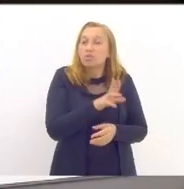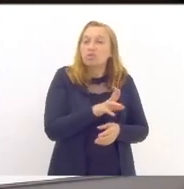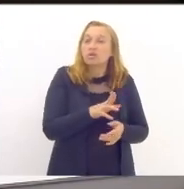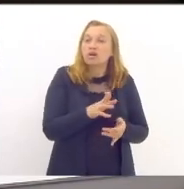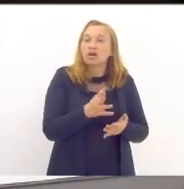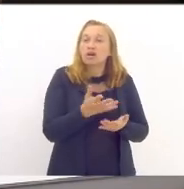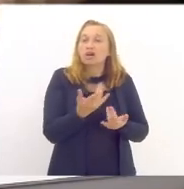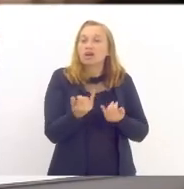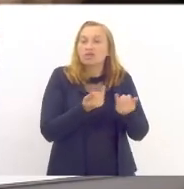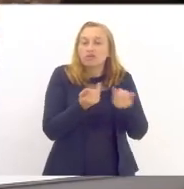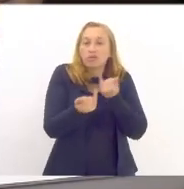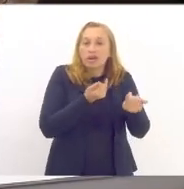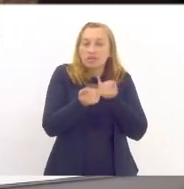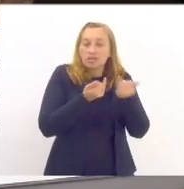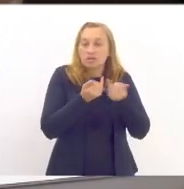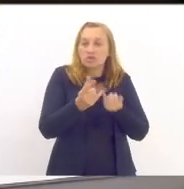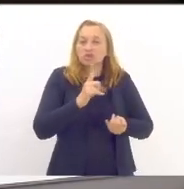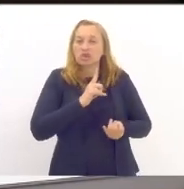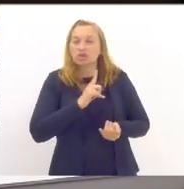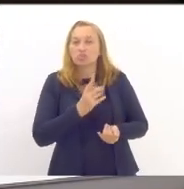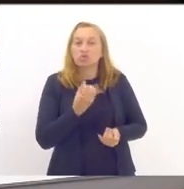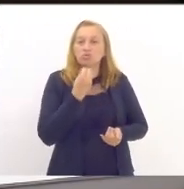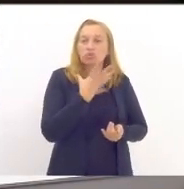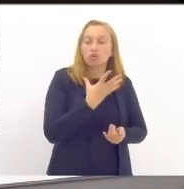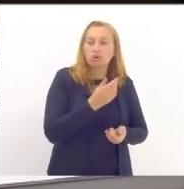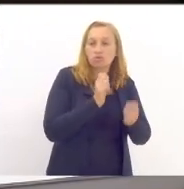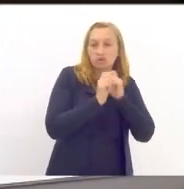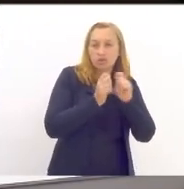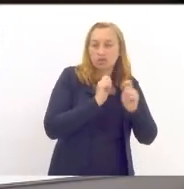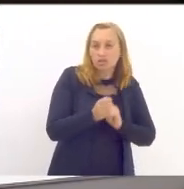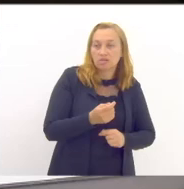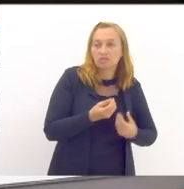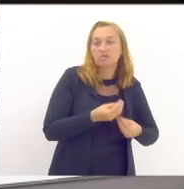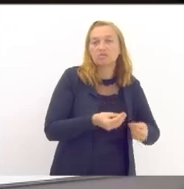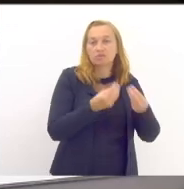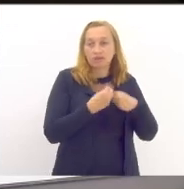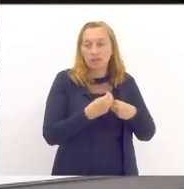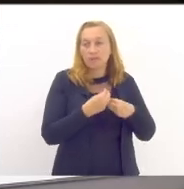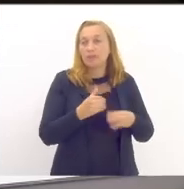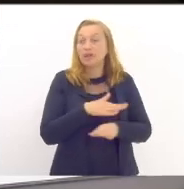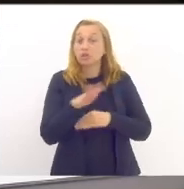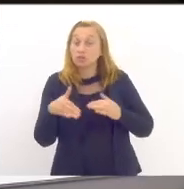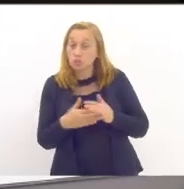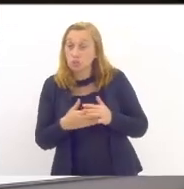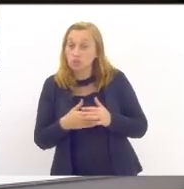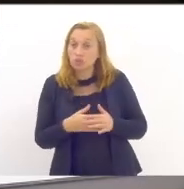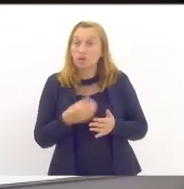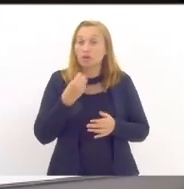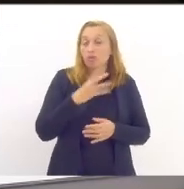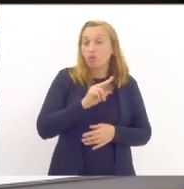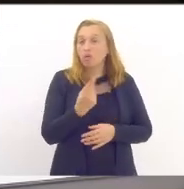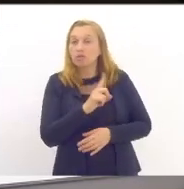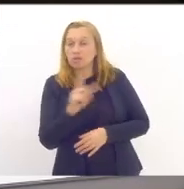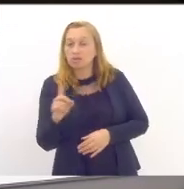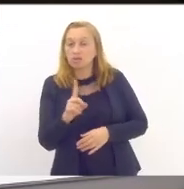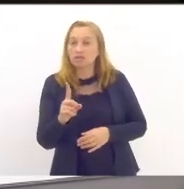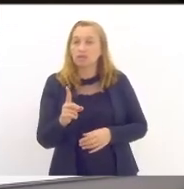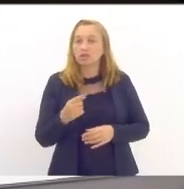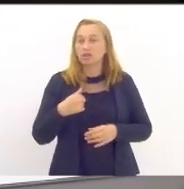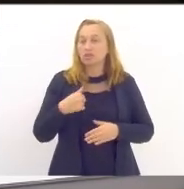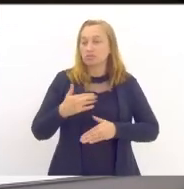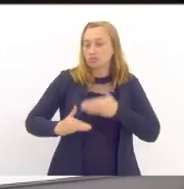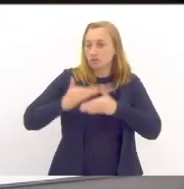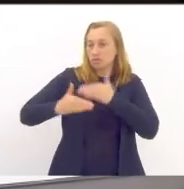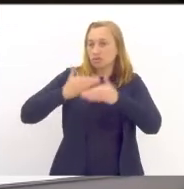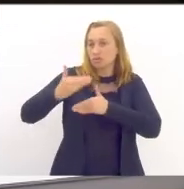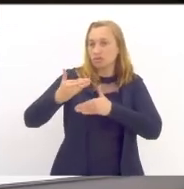dá, algumas boas, outras não. Eu me alimento das tuas palavras. Todas elas. E elas me fizeram crescer muito